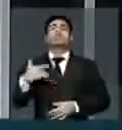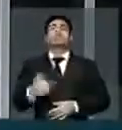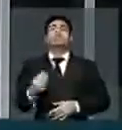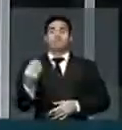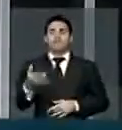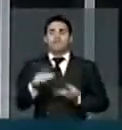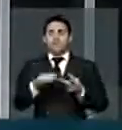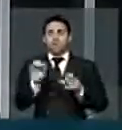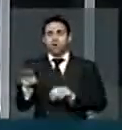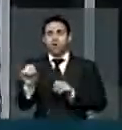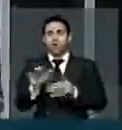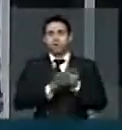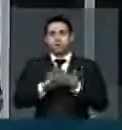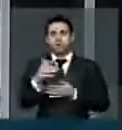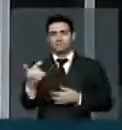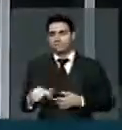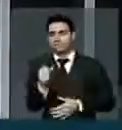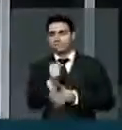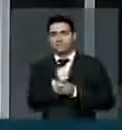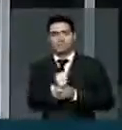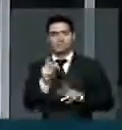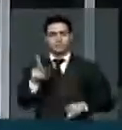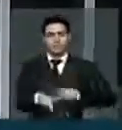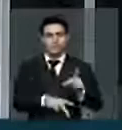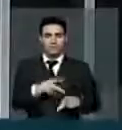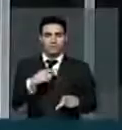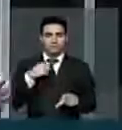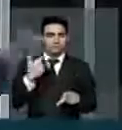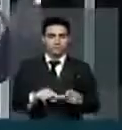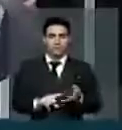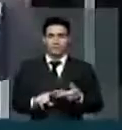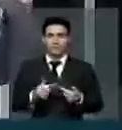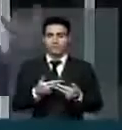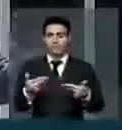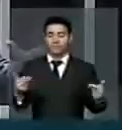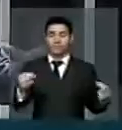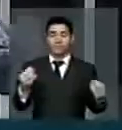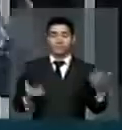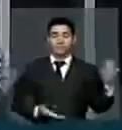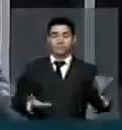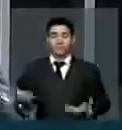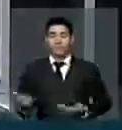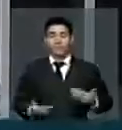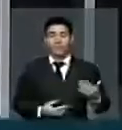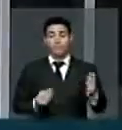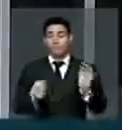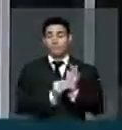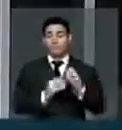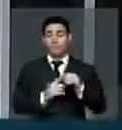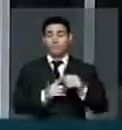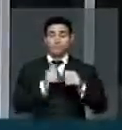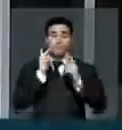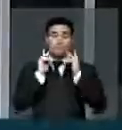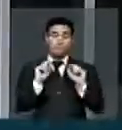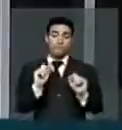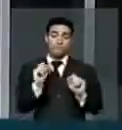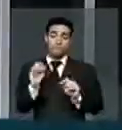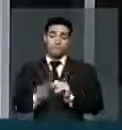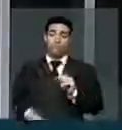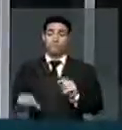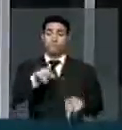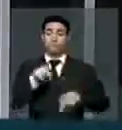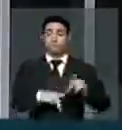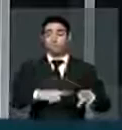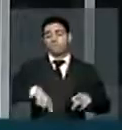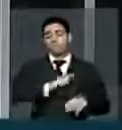a educação, não oferece a segurança pública, não oferece em muitos dos serviços prioritários para a população do